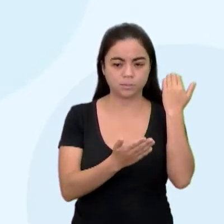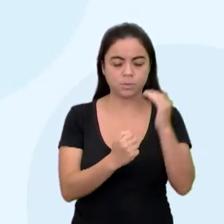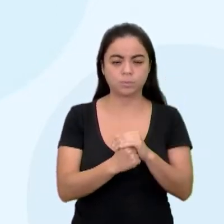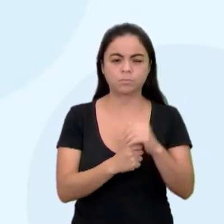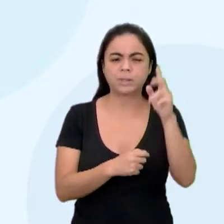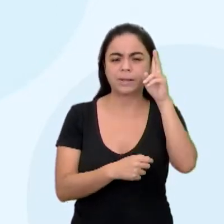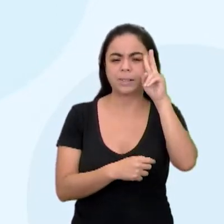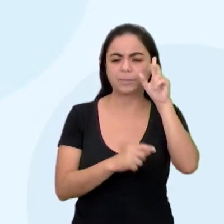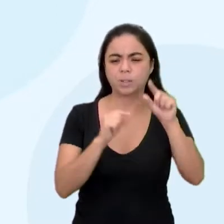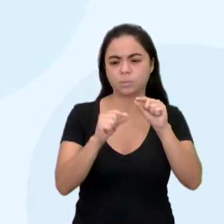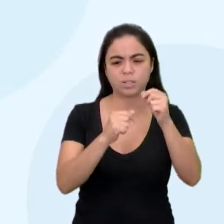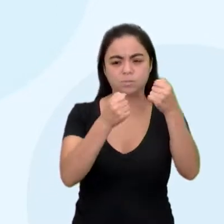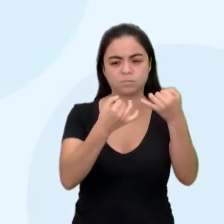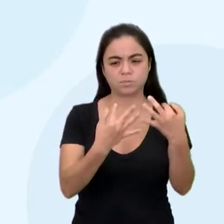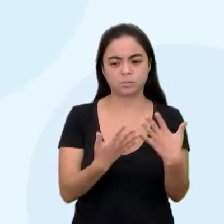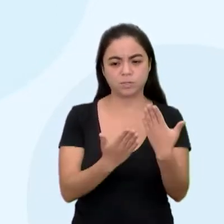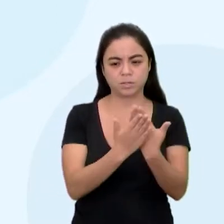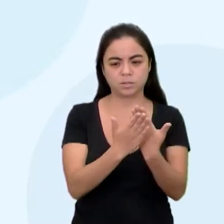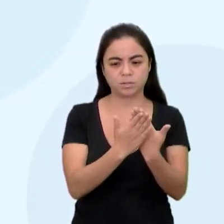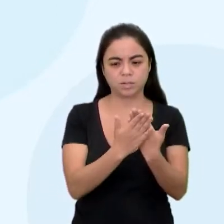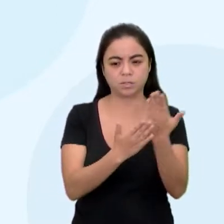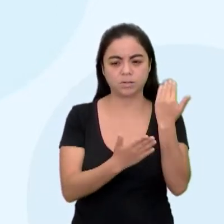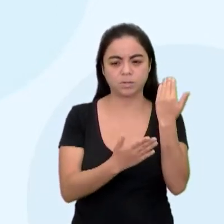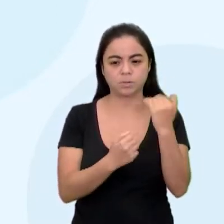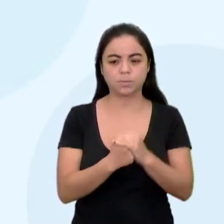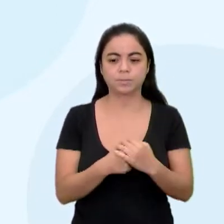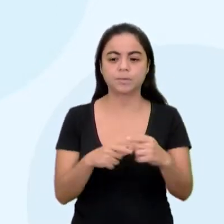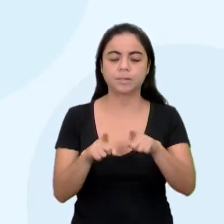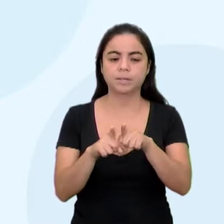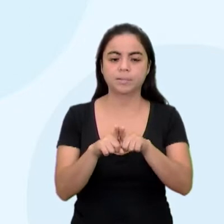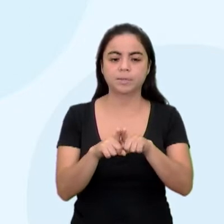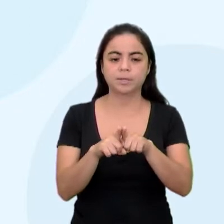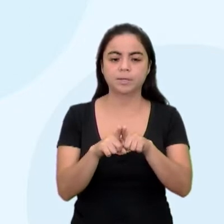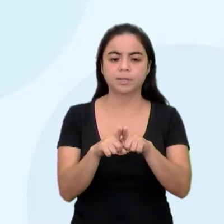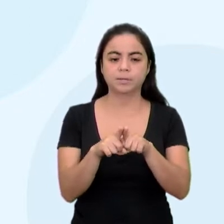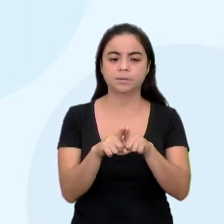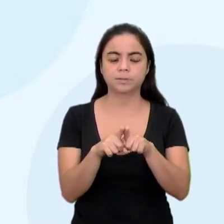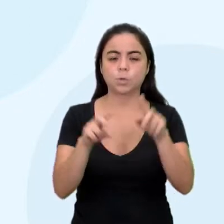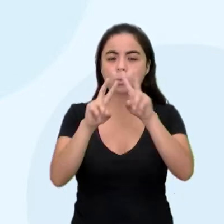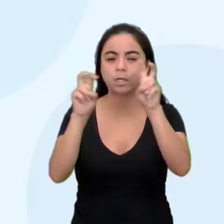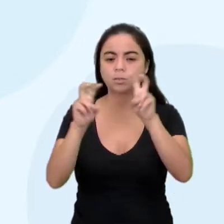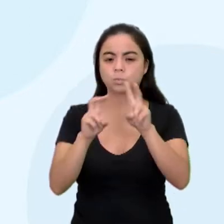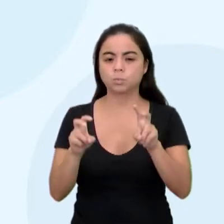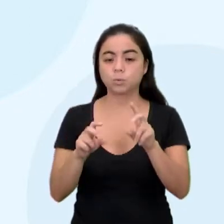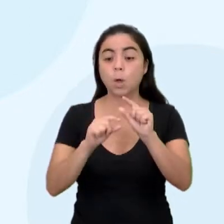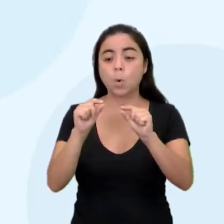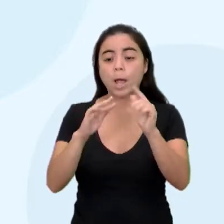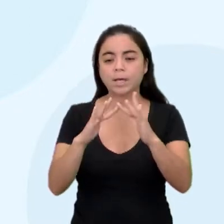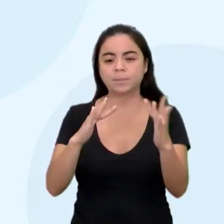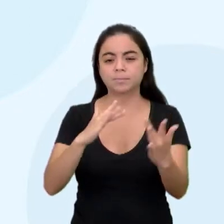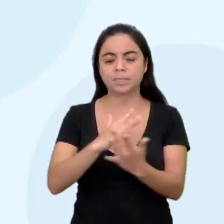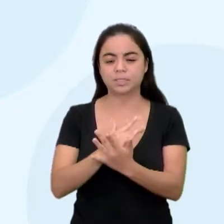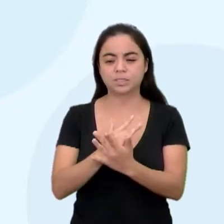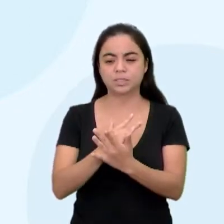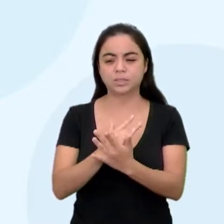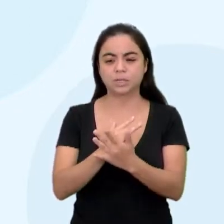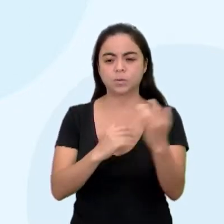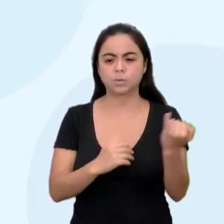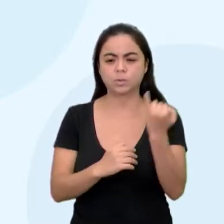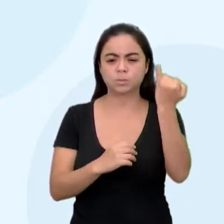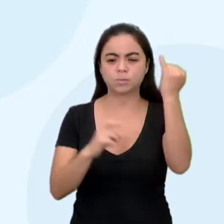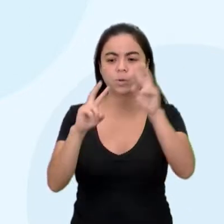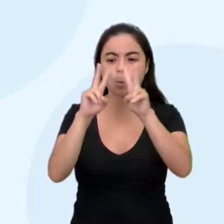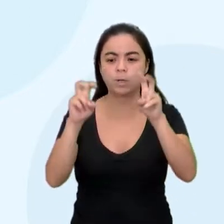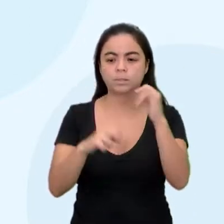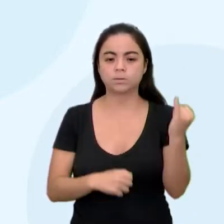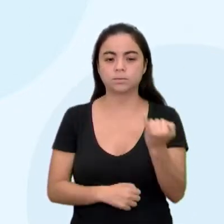que estávamos falando na aula anterior. E vamos entrar nesses assuntos. Sobre o que fala a mídia, quais são os assuntos que a mídia trata, né?